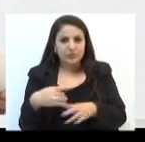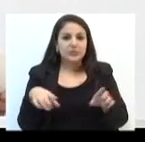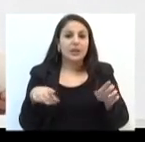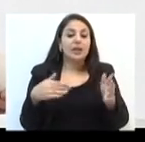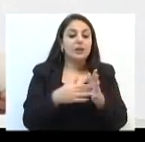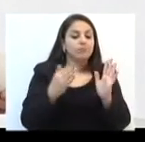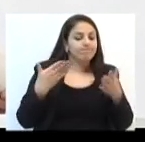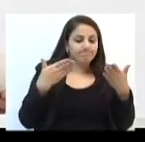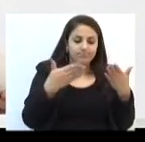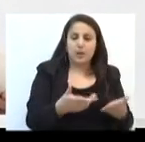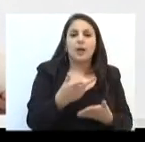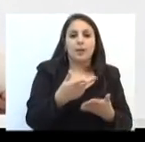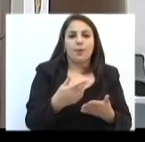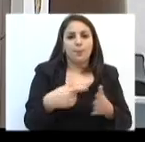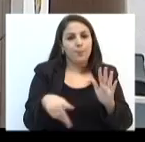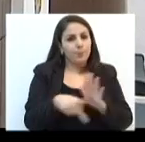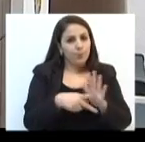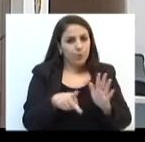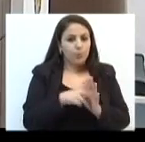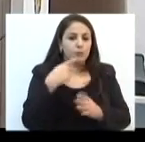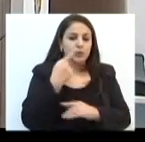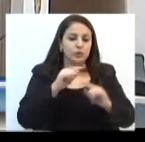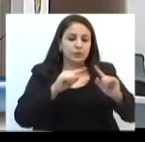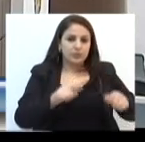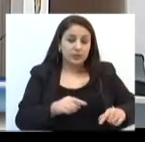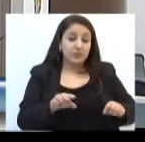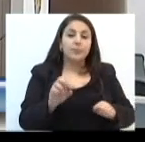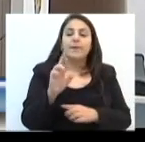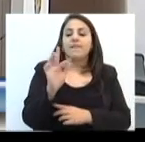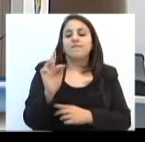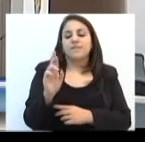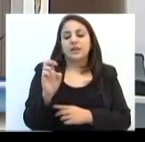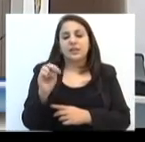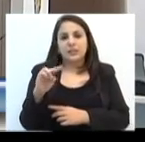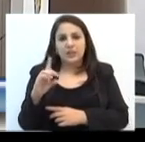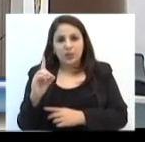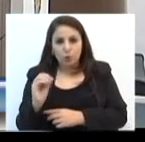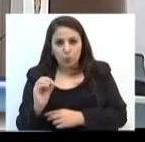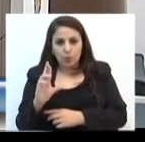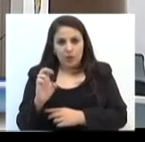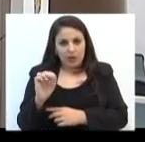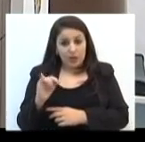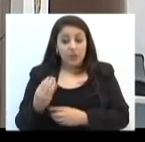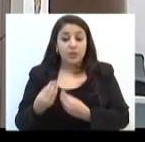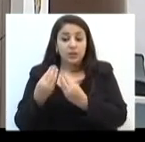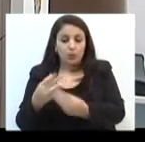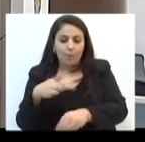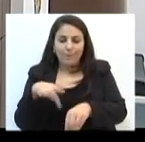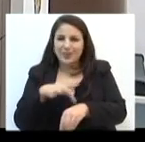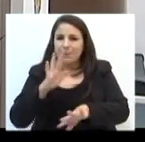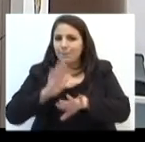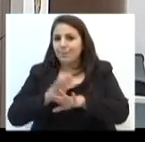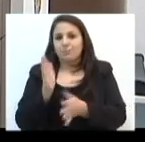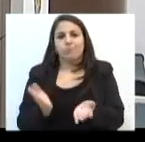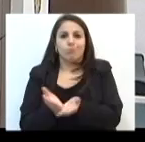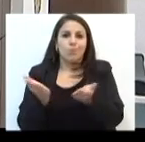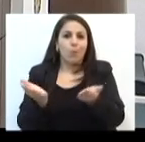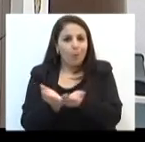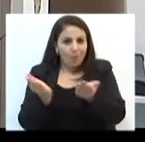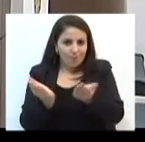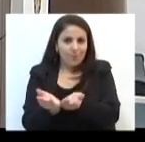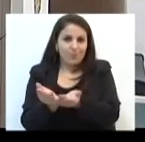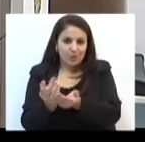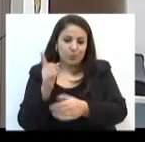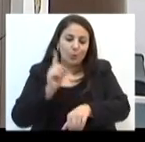eram voltadas para a elite. Disse, inclusive, que Fernando Henrique Cardoso entregou o país ainda mais pobre do que